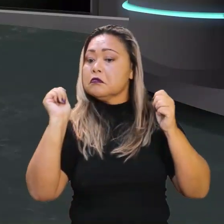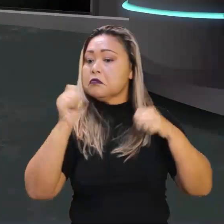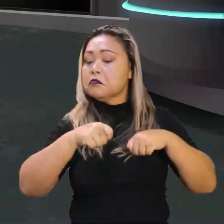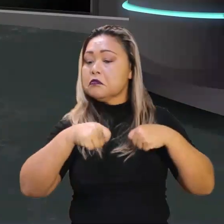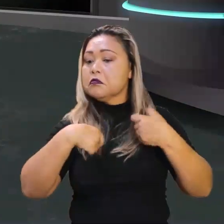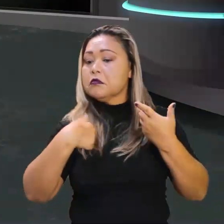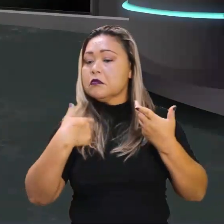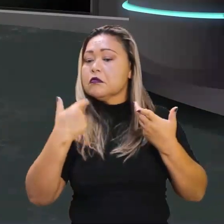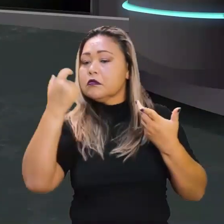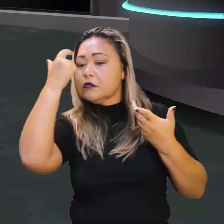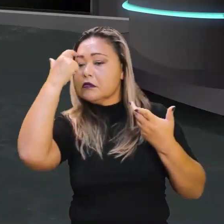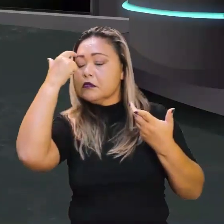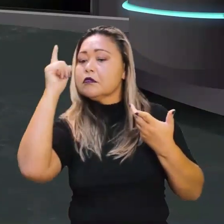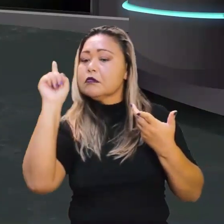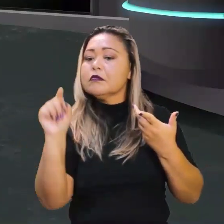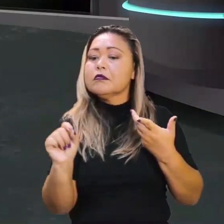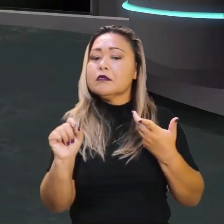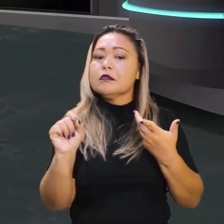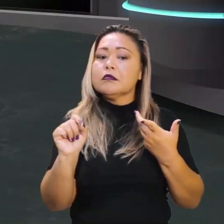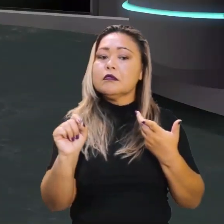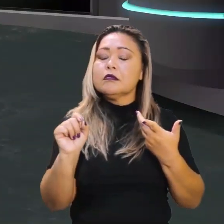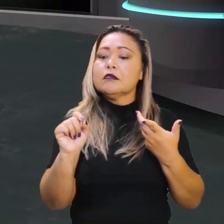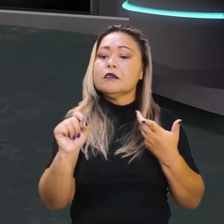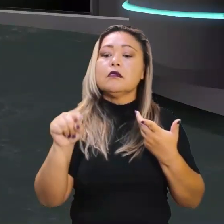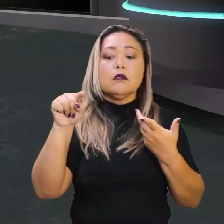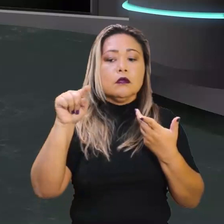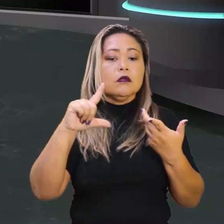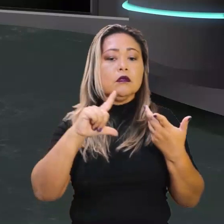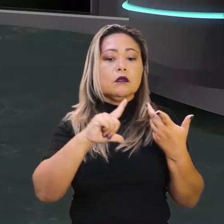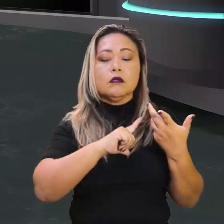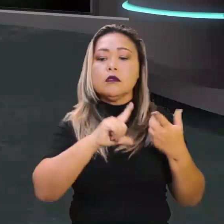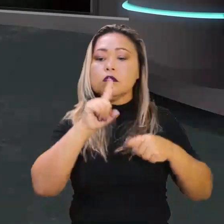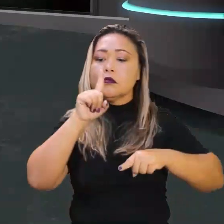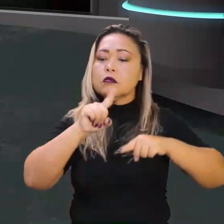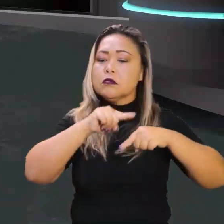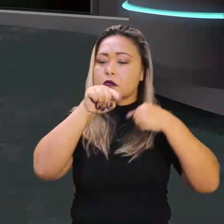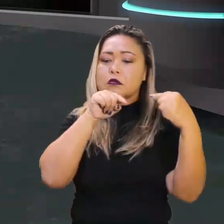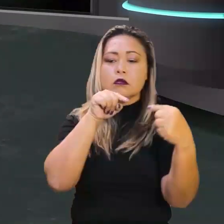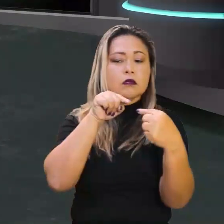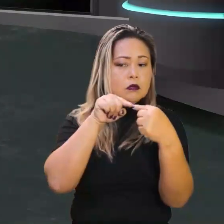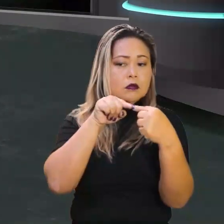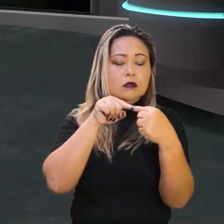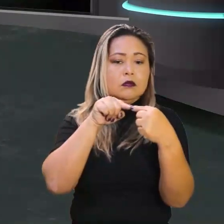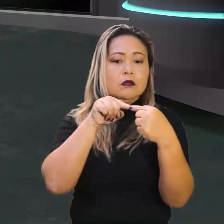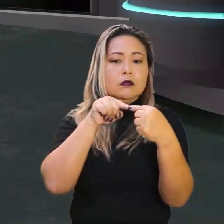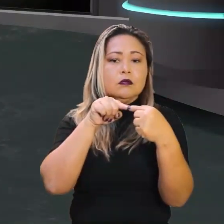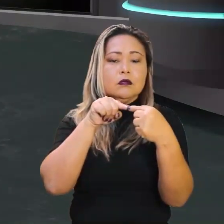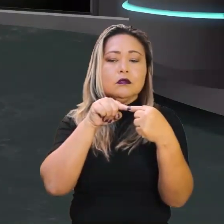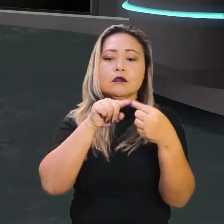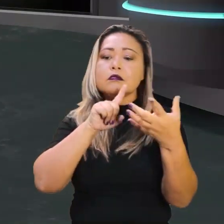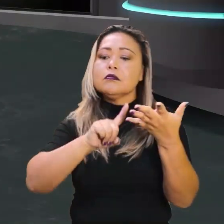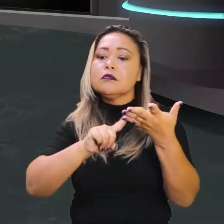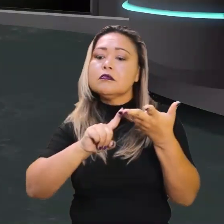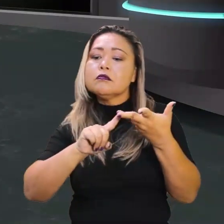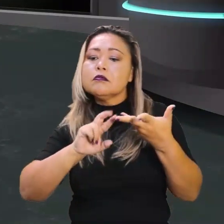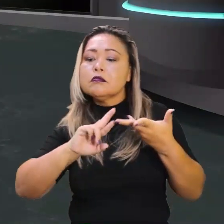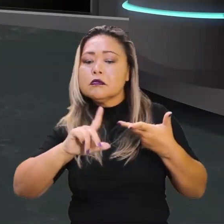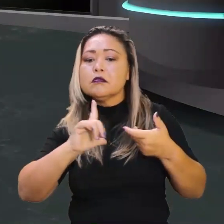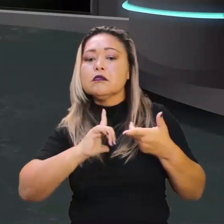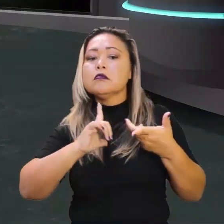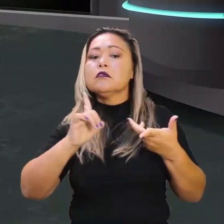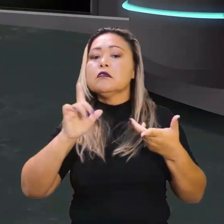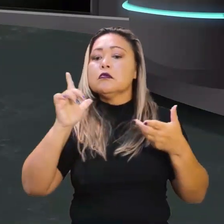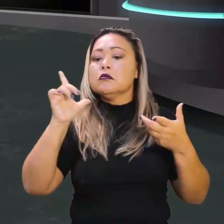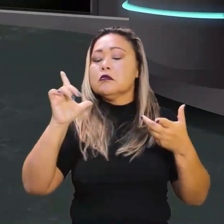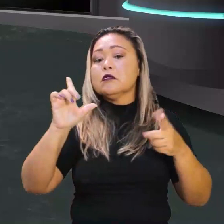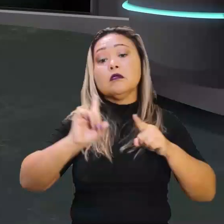podem nos fazer pensar que eles tinham objetivos até diversos do que eles realmente